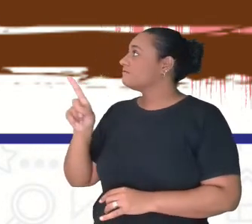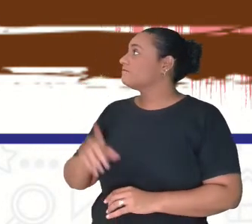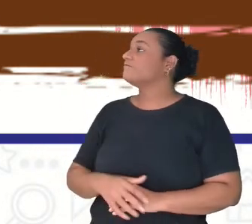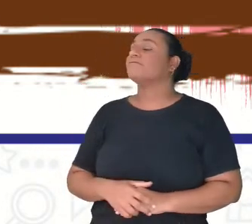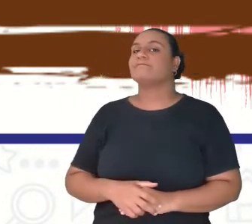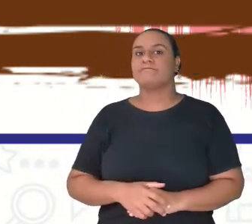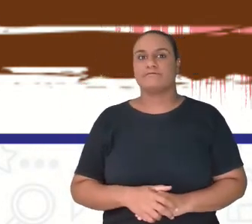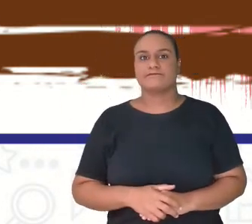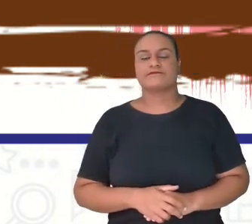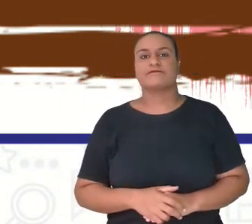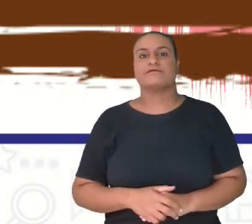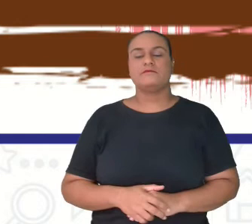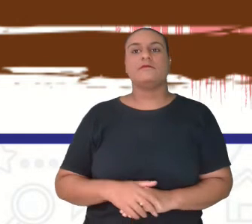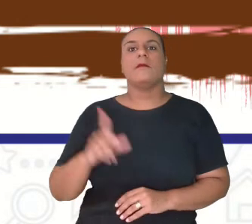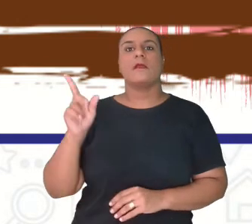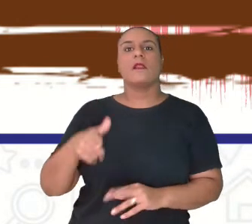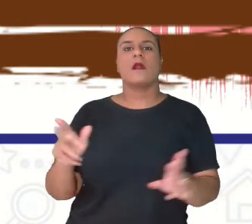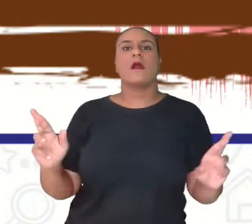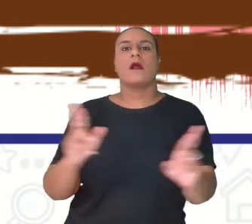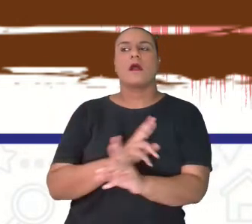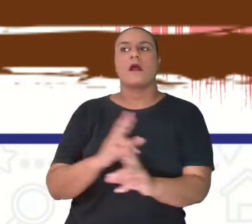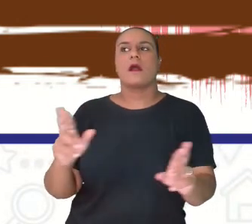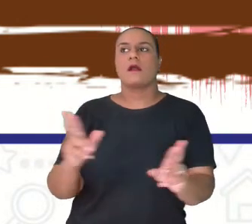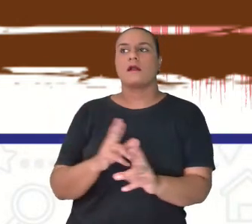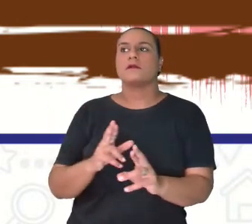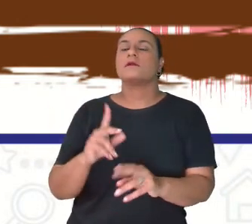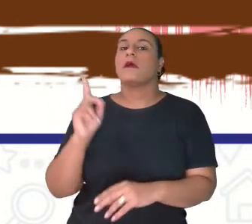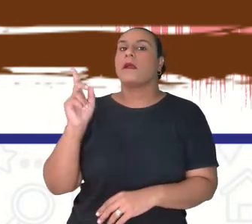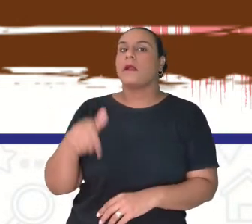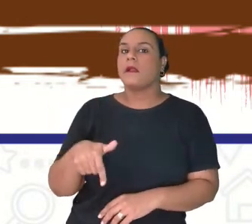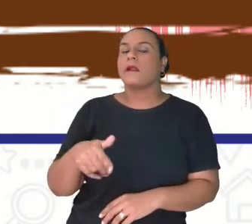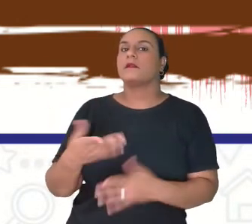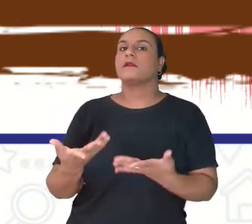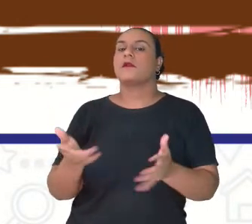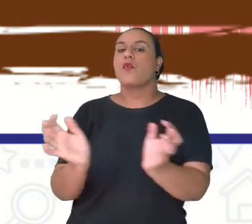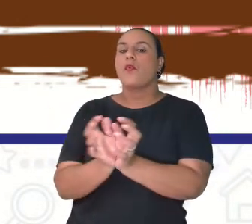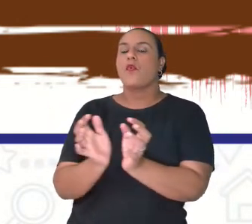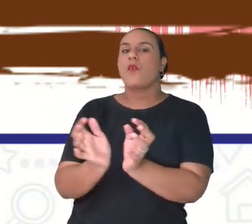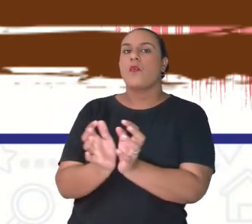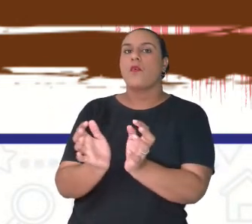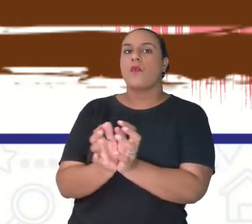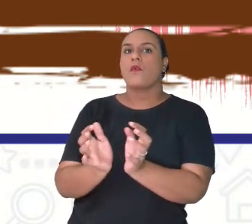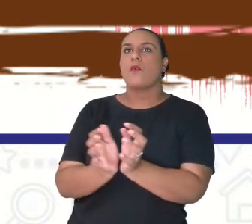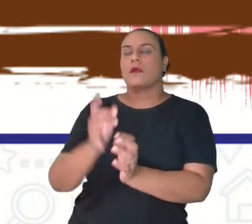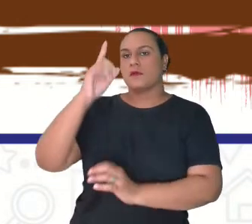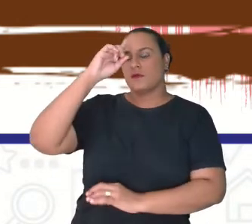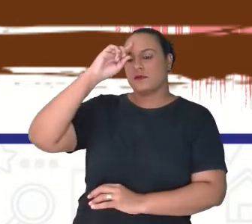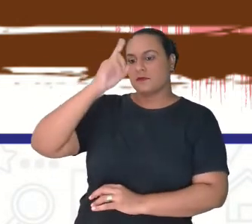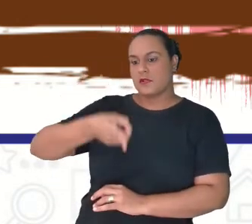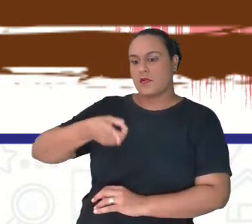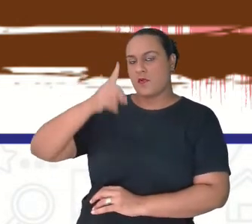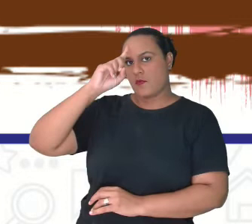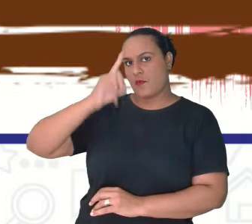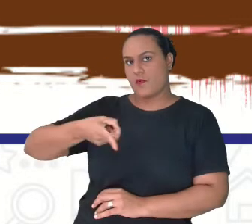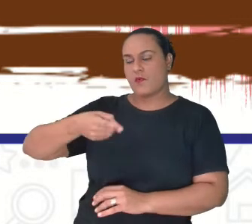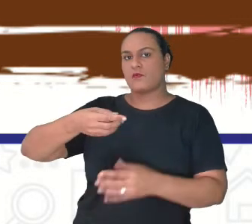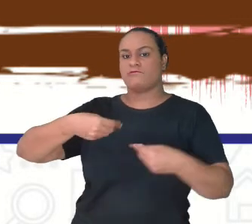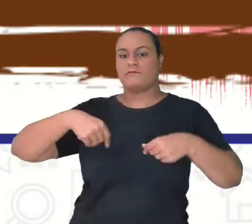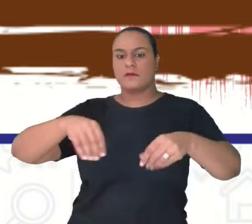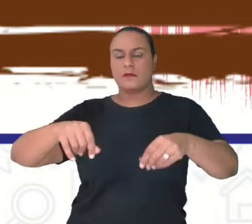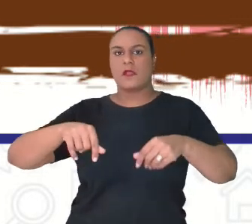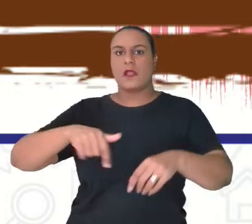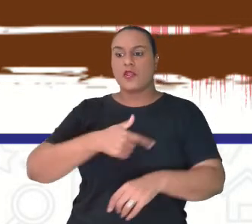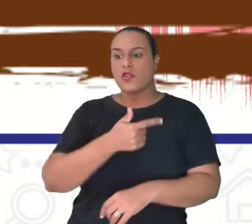e vassalagem, essa relação é entre nobres. Então é entre um senhor de terras mais